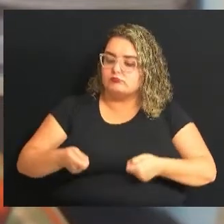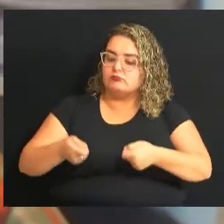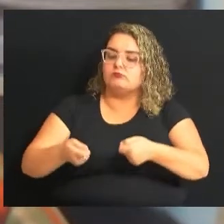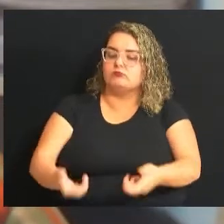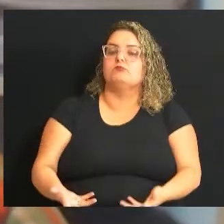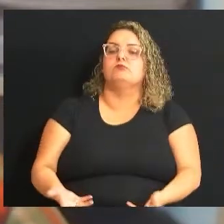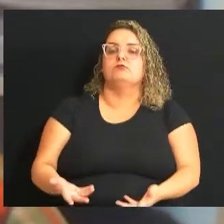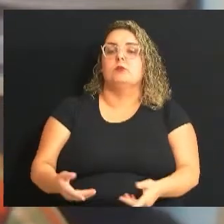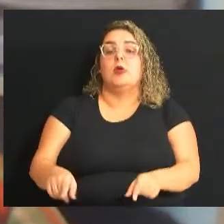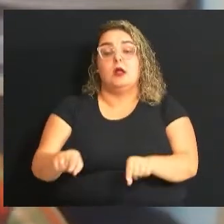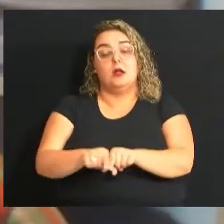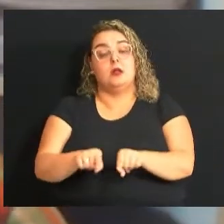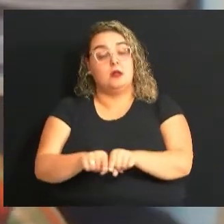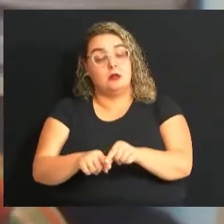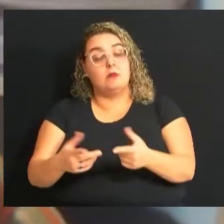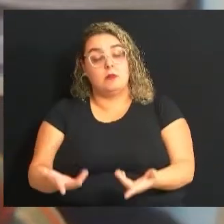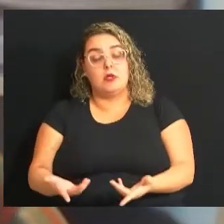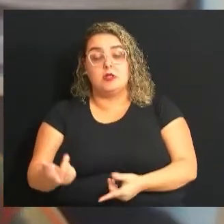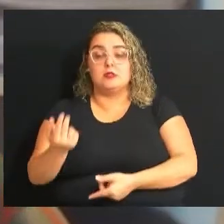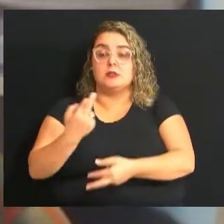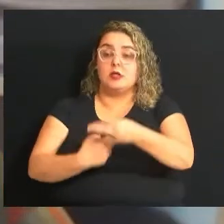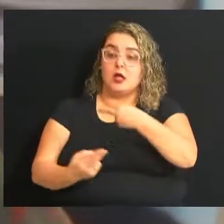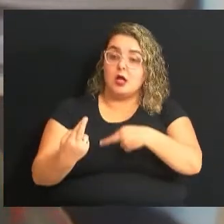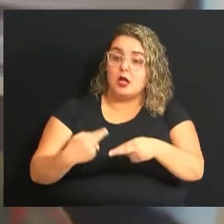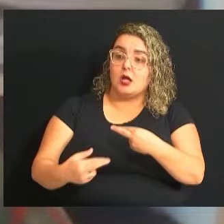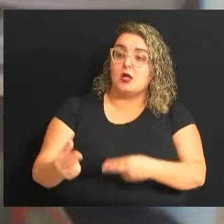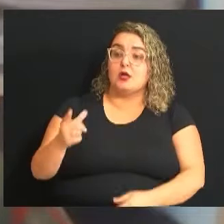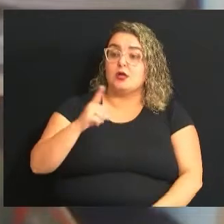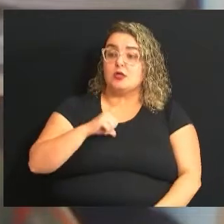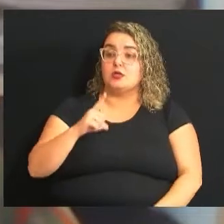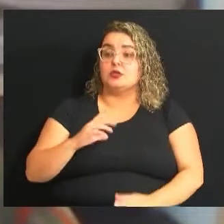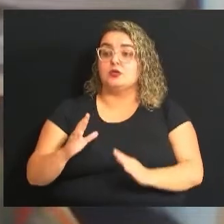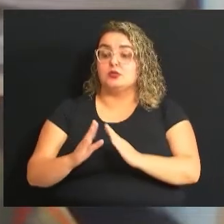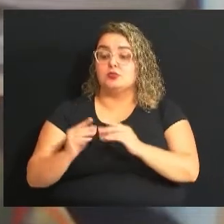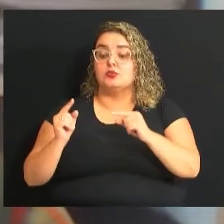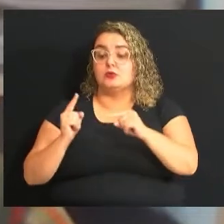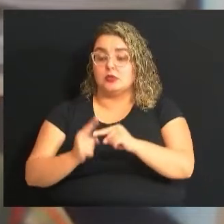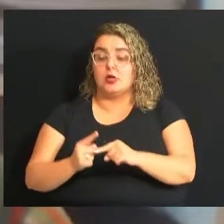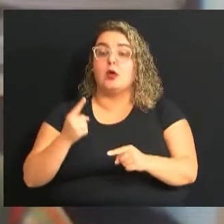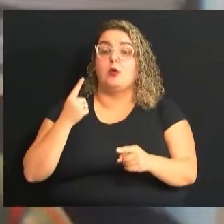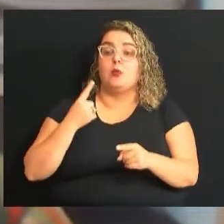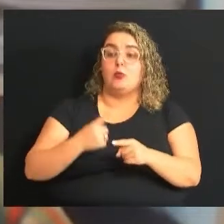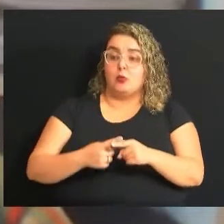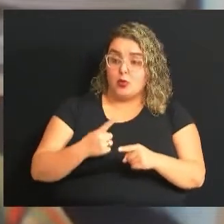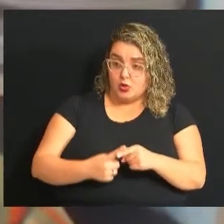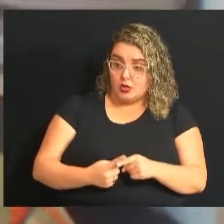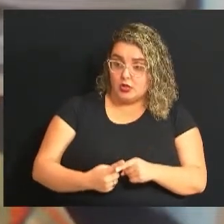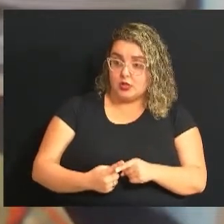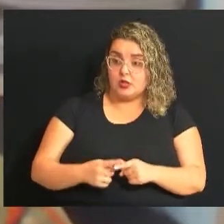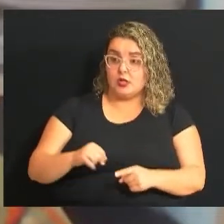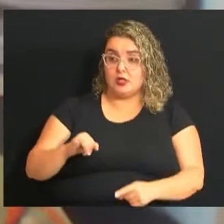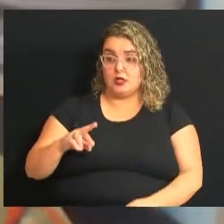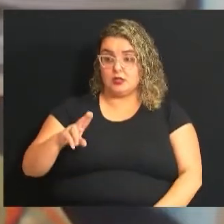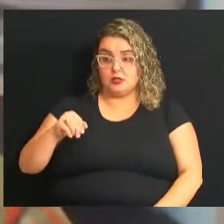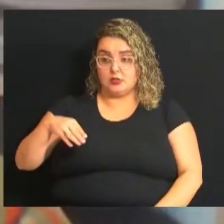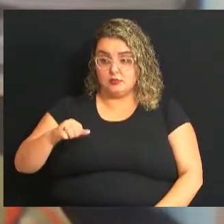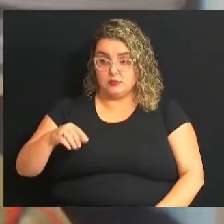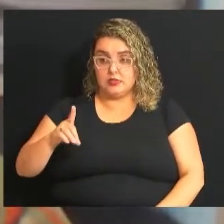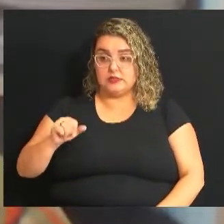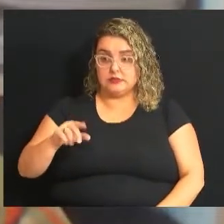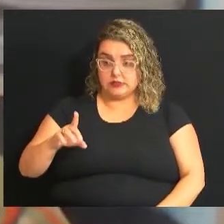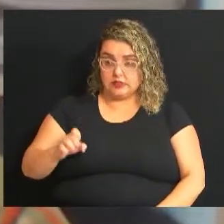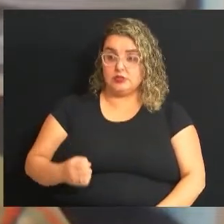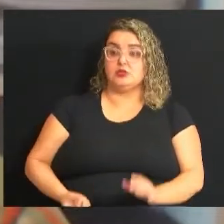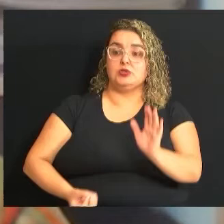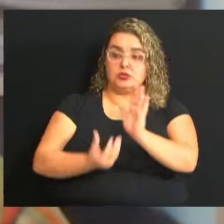também se relaciona um pouco com a relação que ele tinha com a igreja, porque a Irmandade, do qual ele foi também um